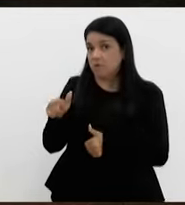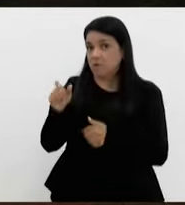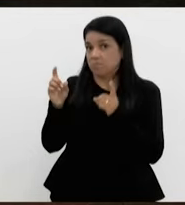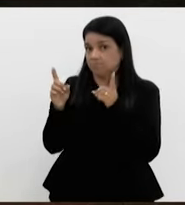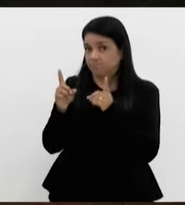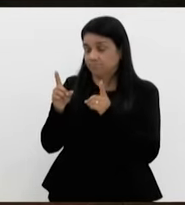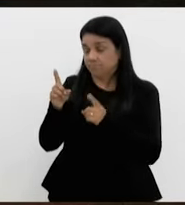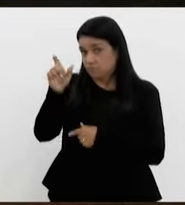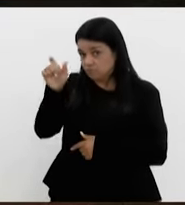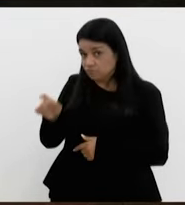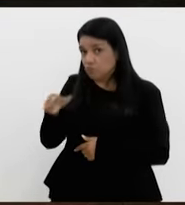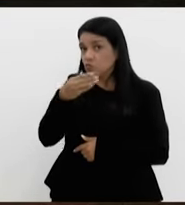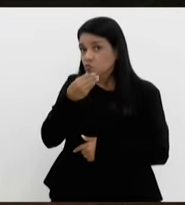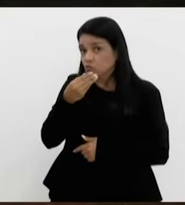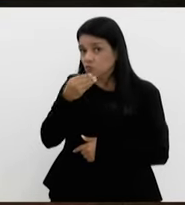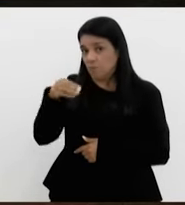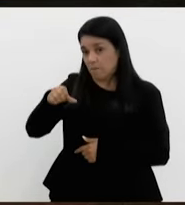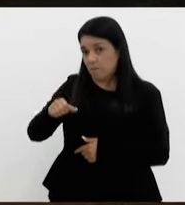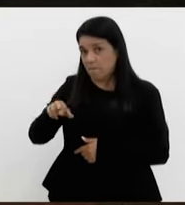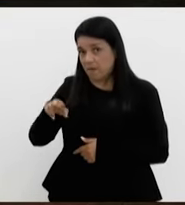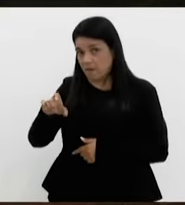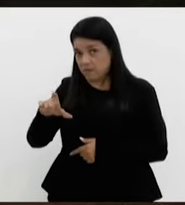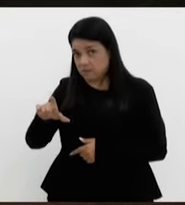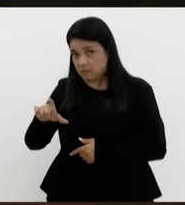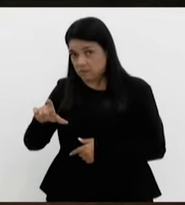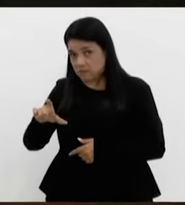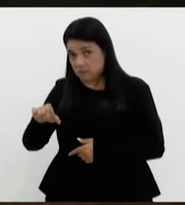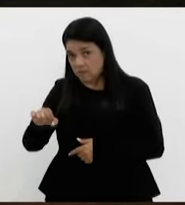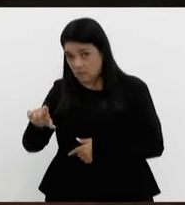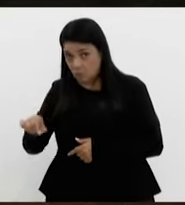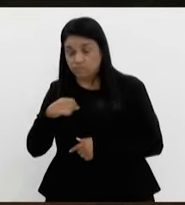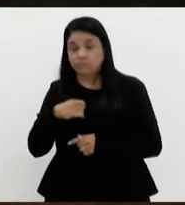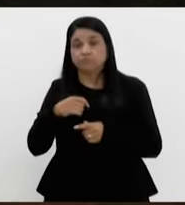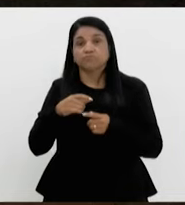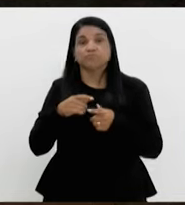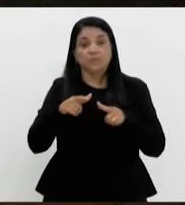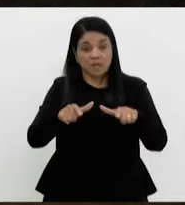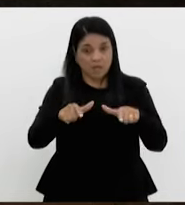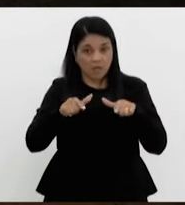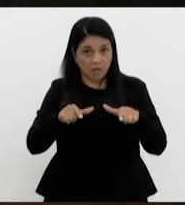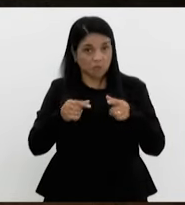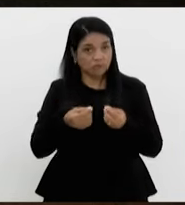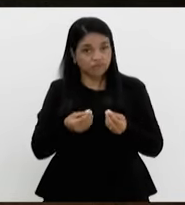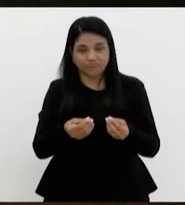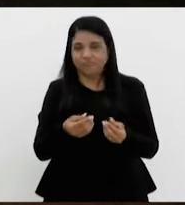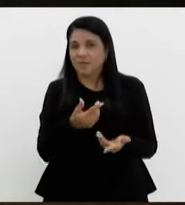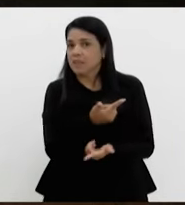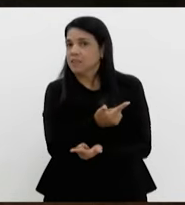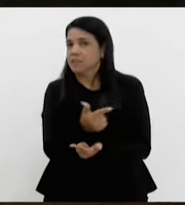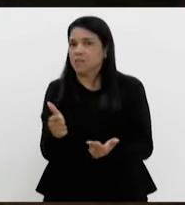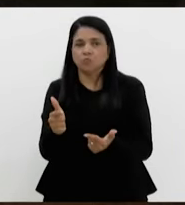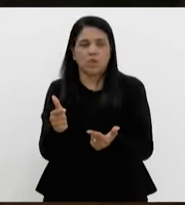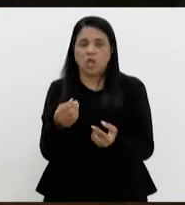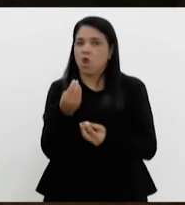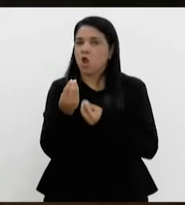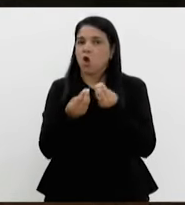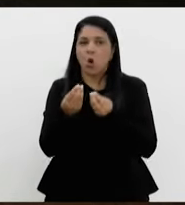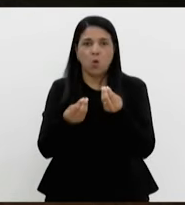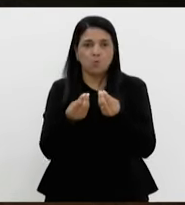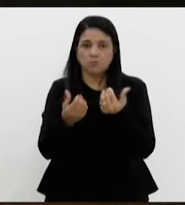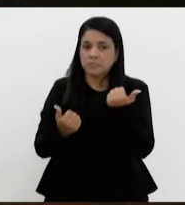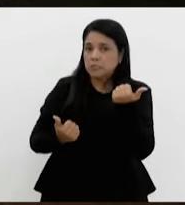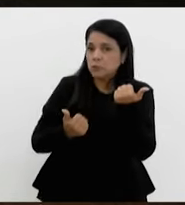emitiram um laudo que ele não tem condição psiquiátrica alguma e nenhum suporte familiar